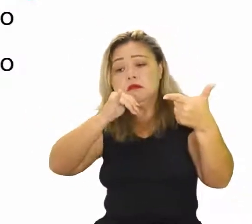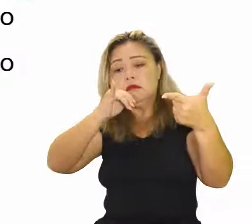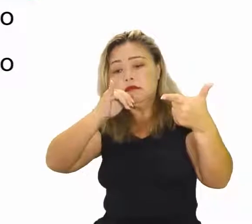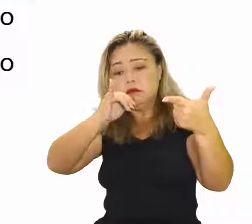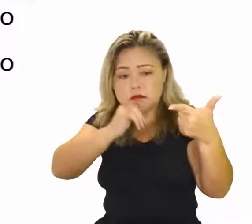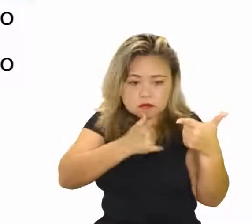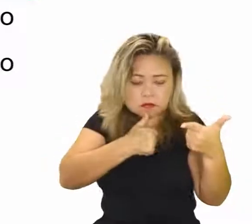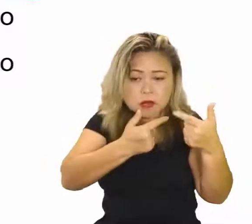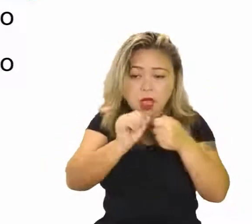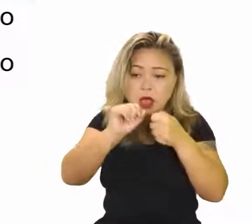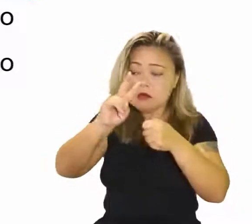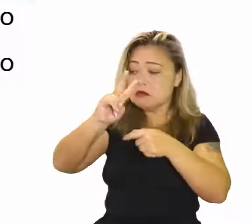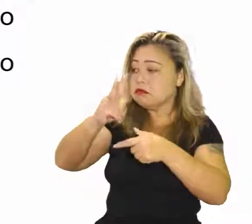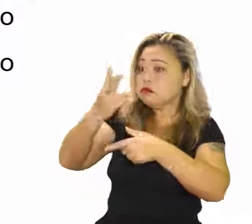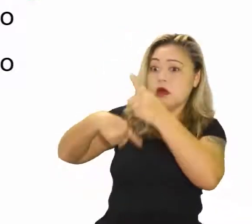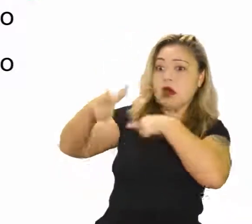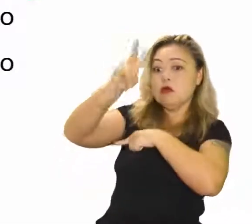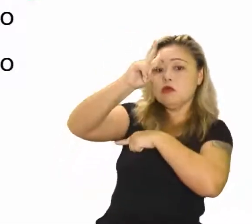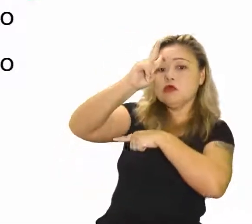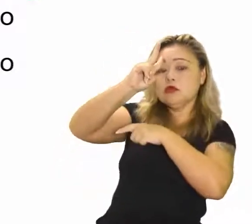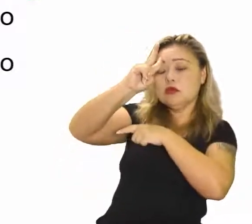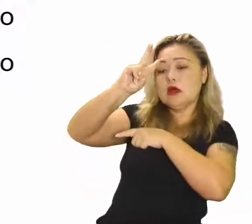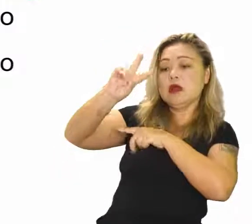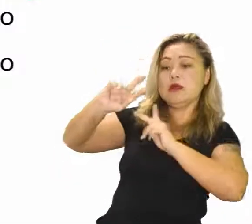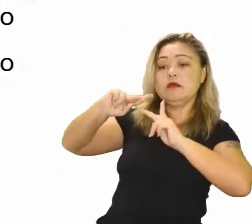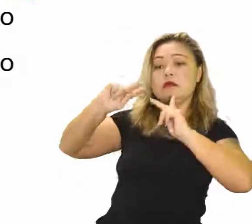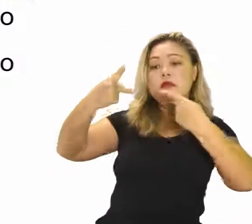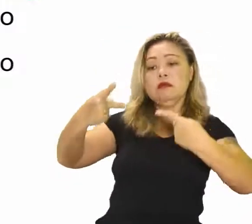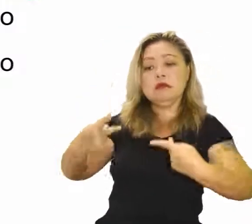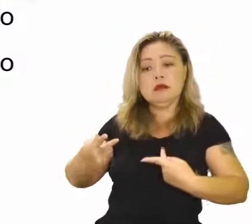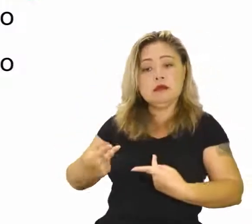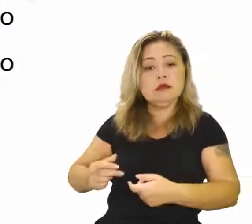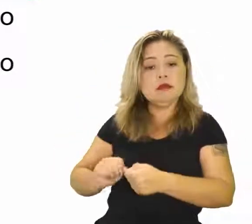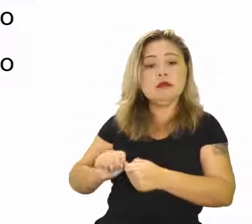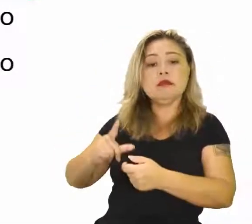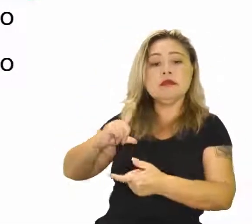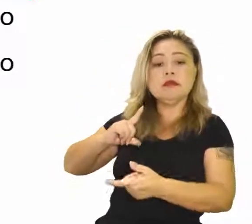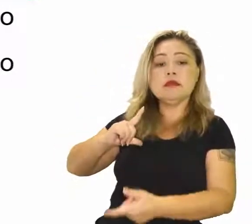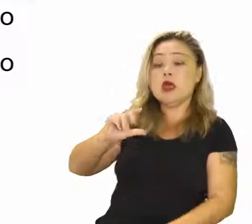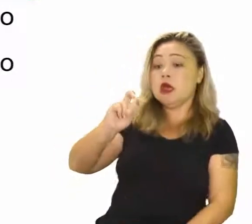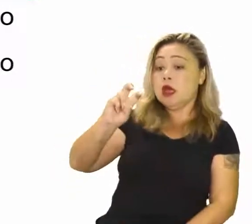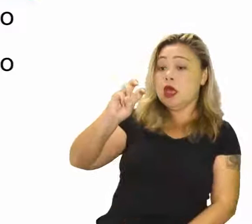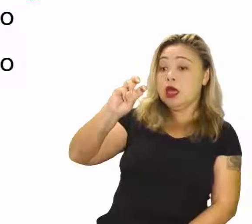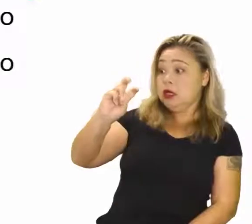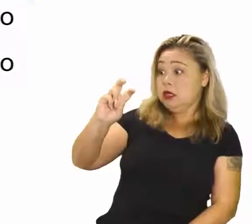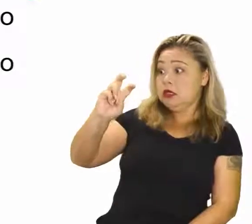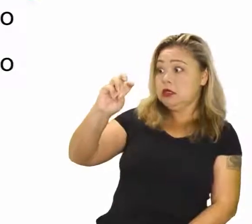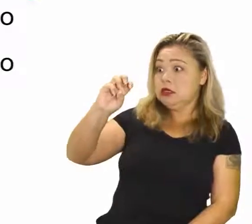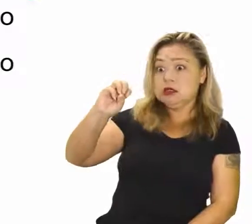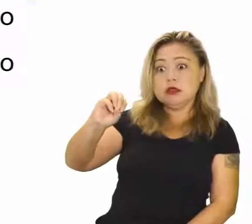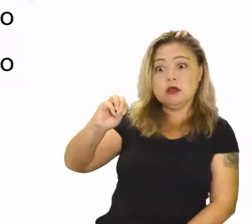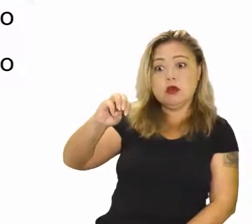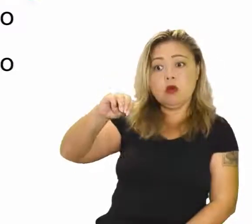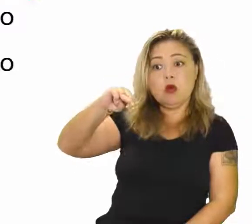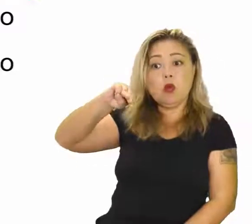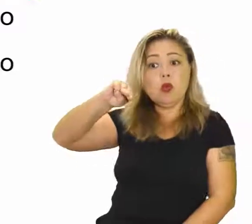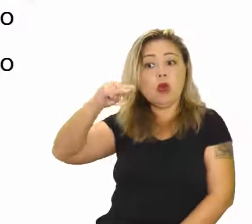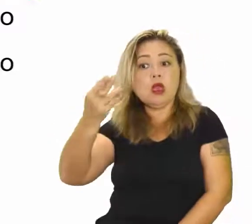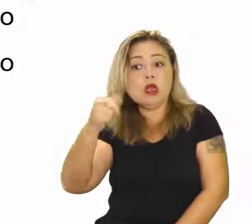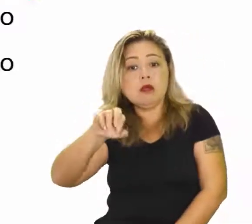saldo, gente, olha isso daqui, 50 milhões de